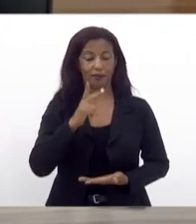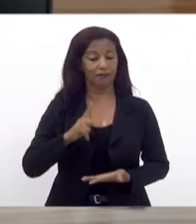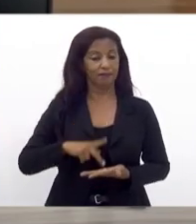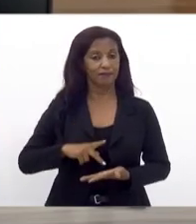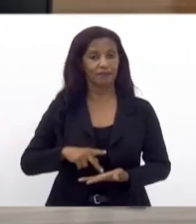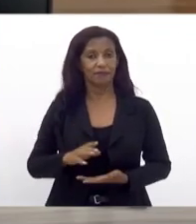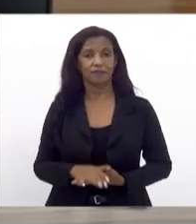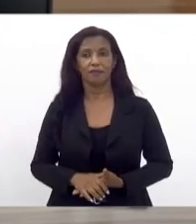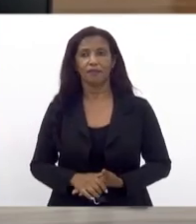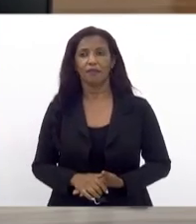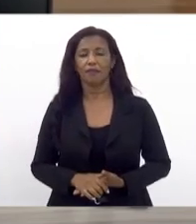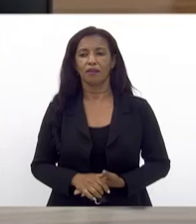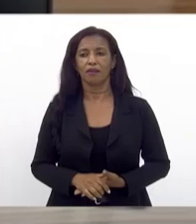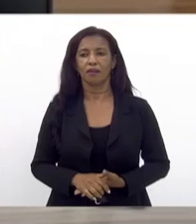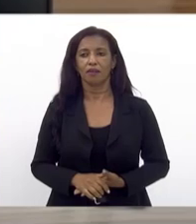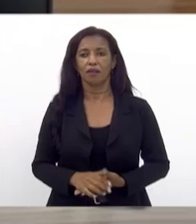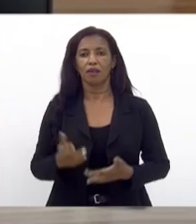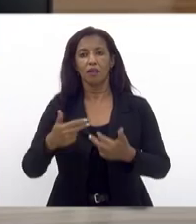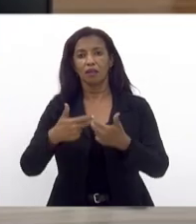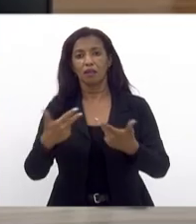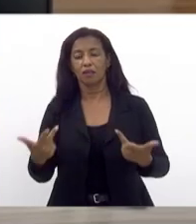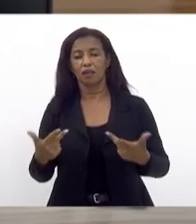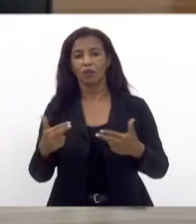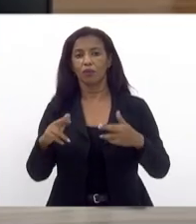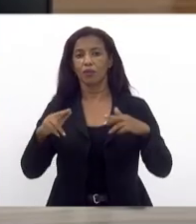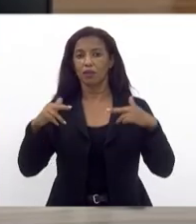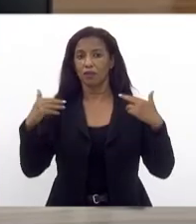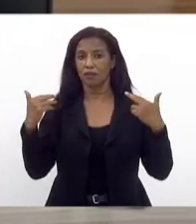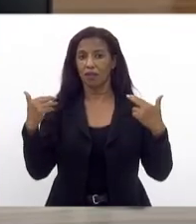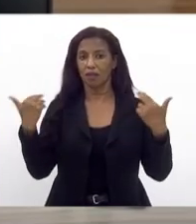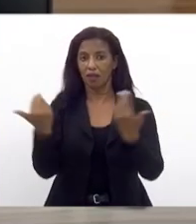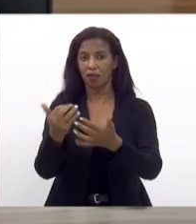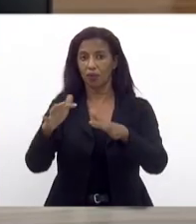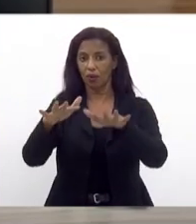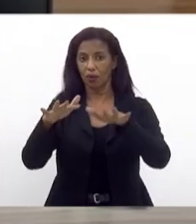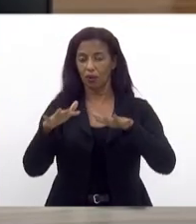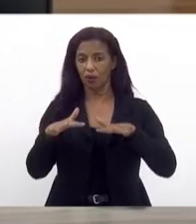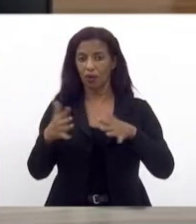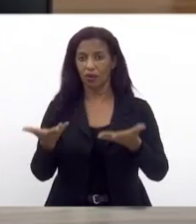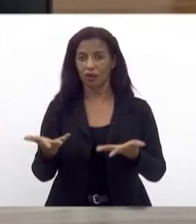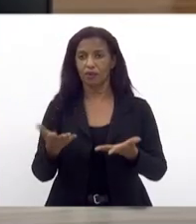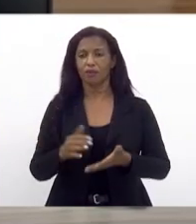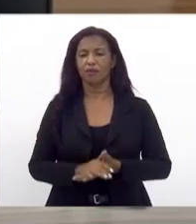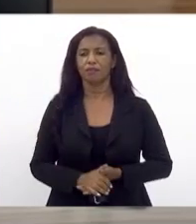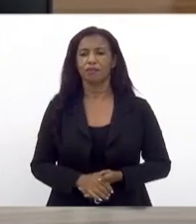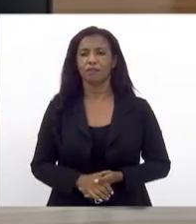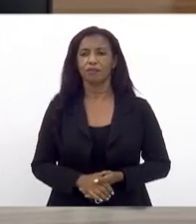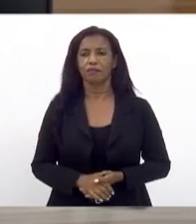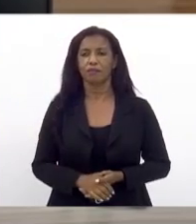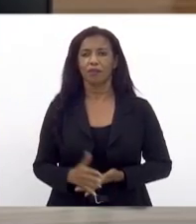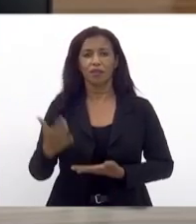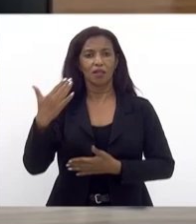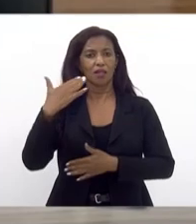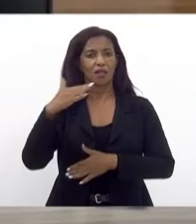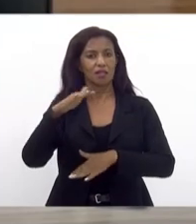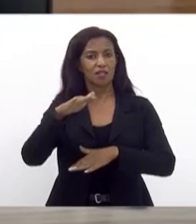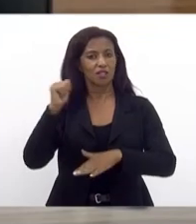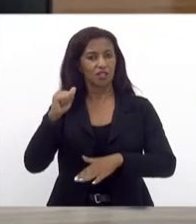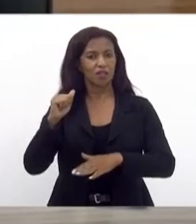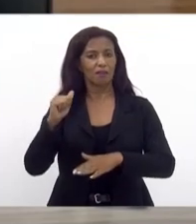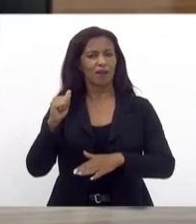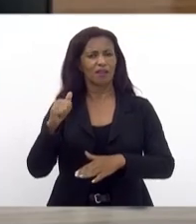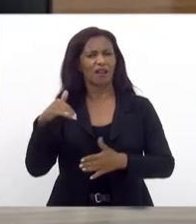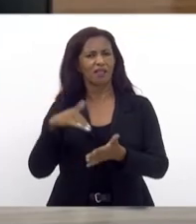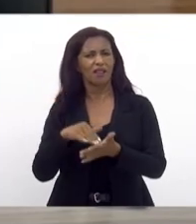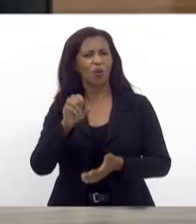Então, essa coisa da audiência, que está aberto essa chamada pública até 8 de novembro,